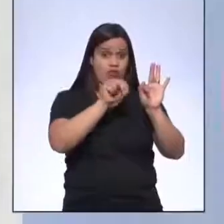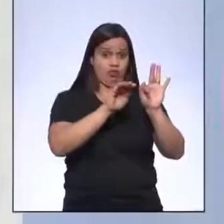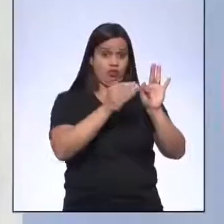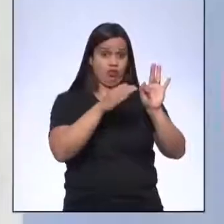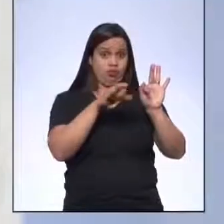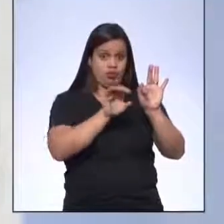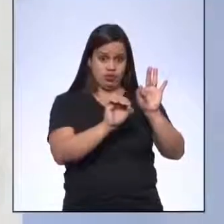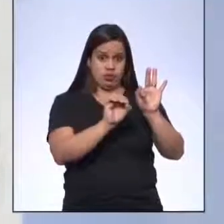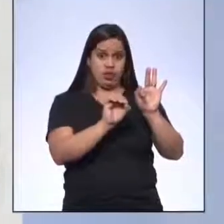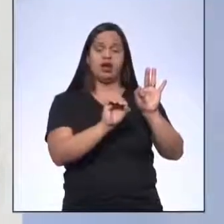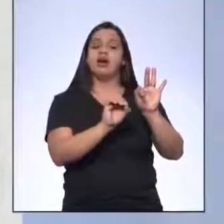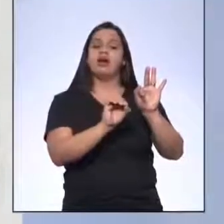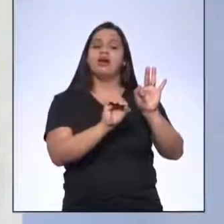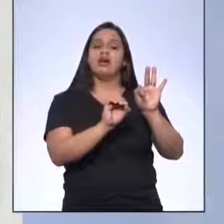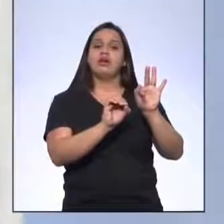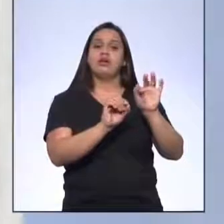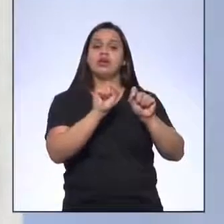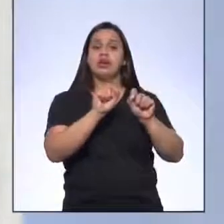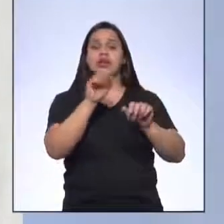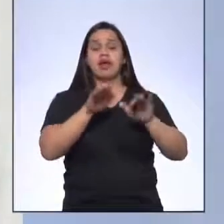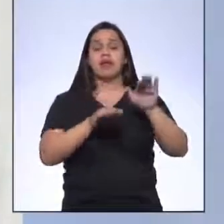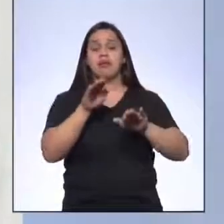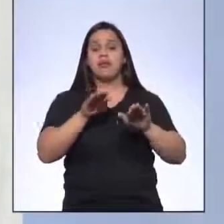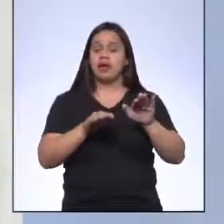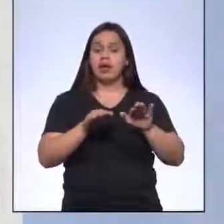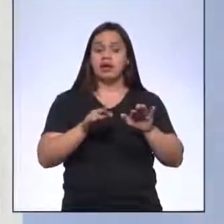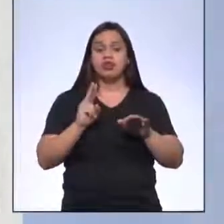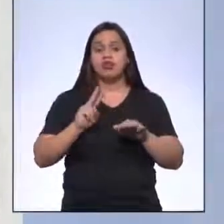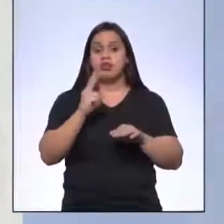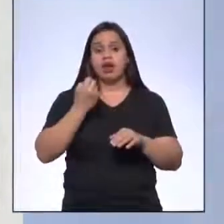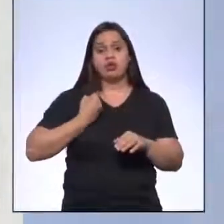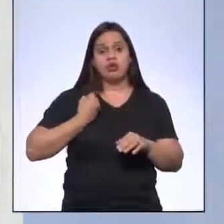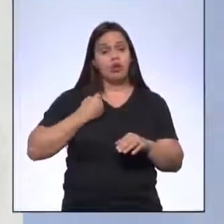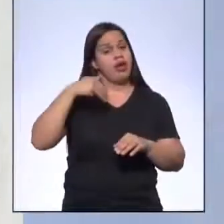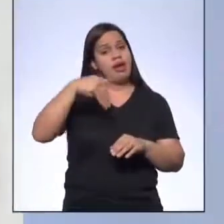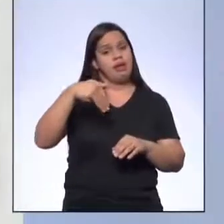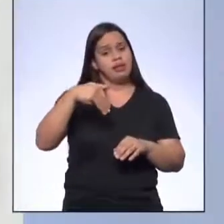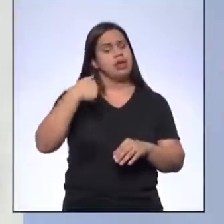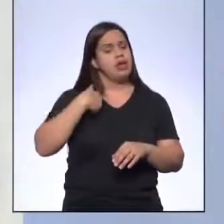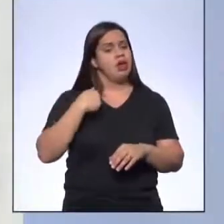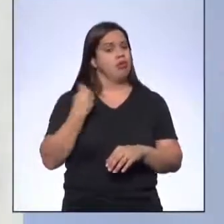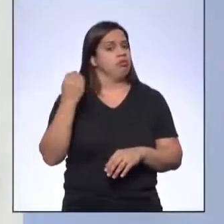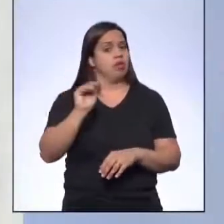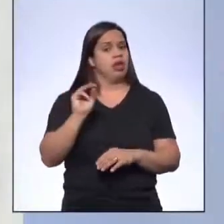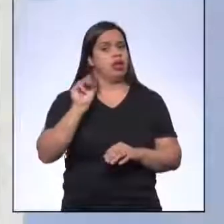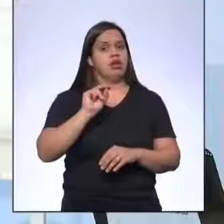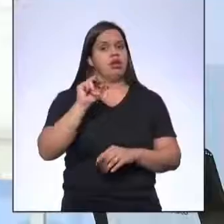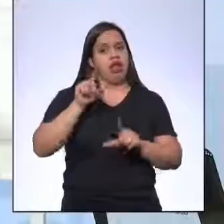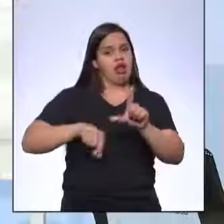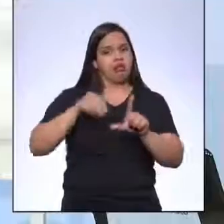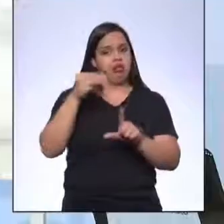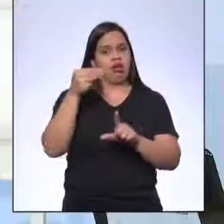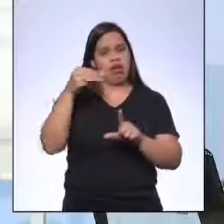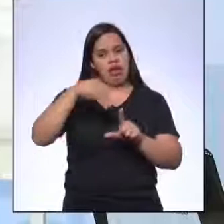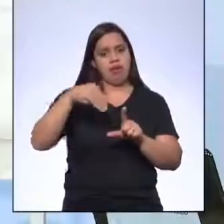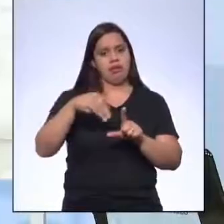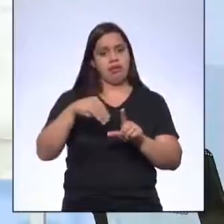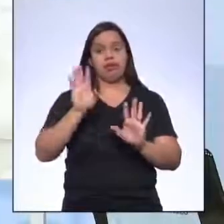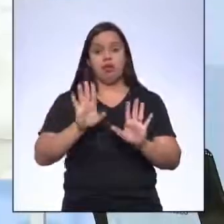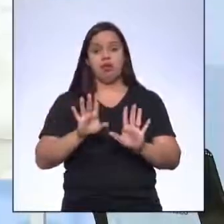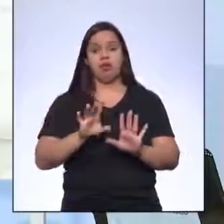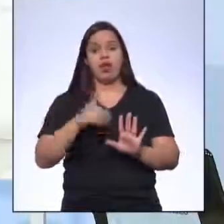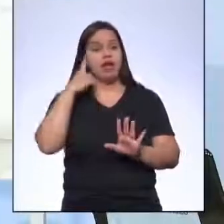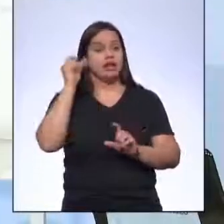UEFI da função que depende do valor de uma variável e micro chamei correto então a ideia